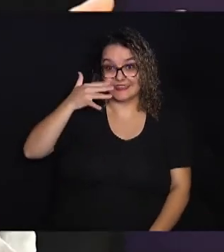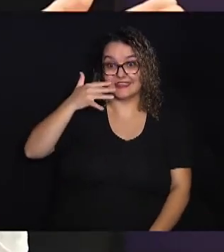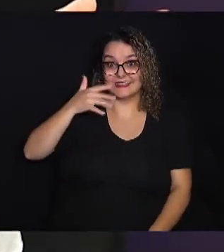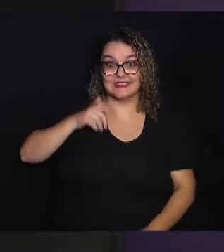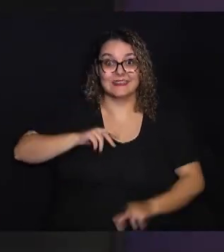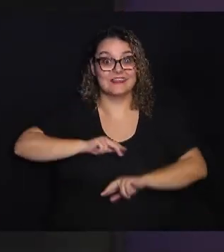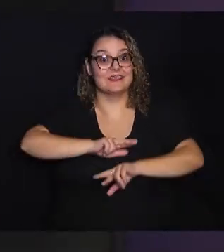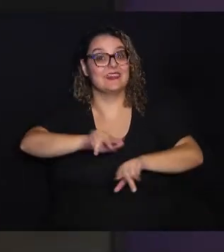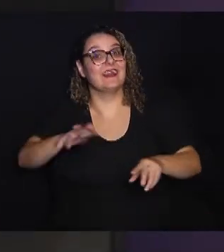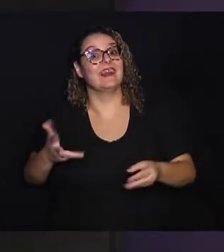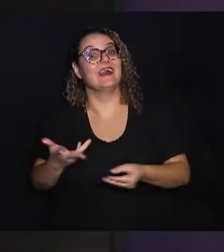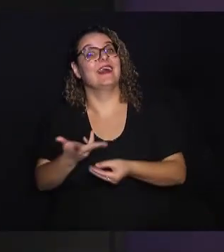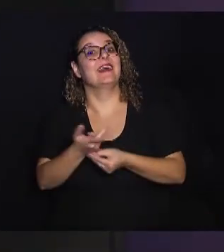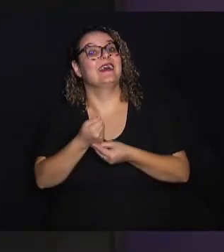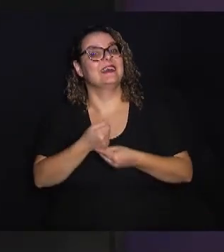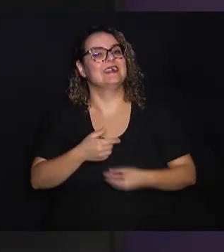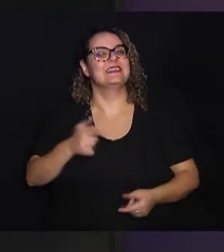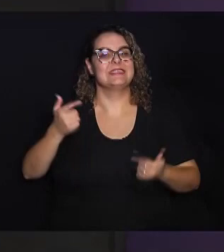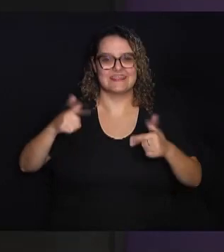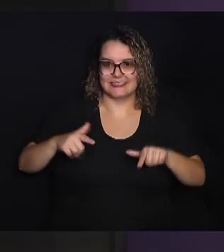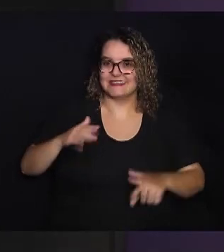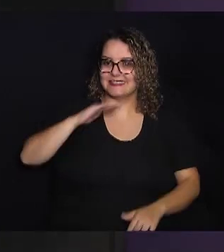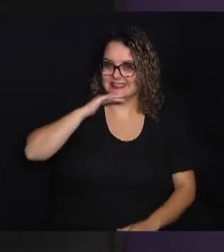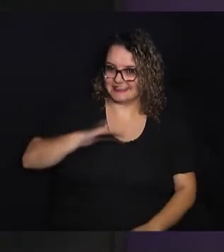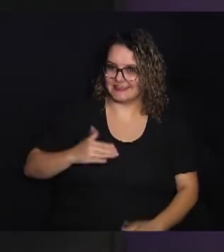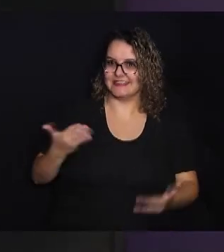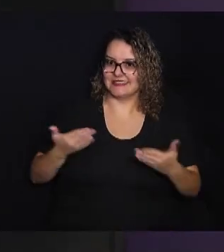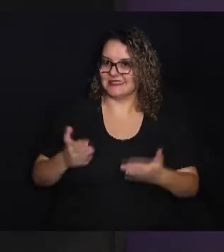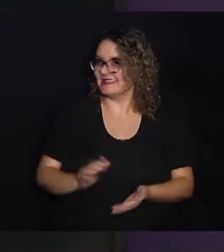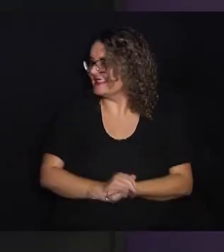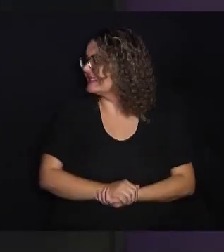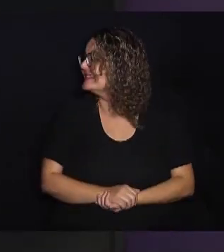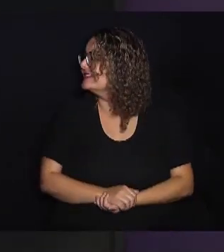de artes, rodeada de artes nessa tarde?